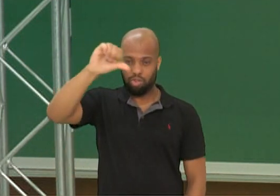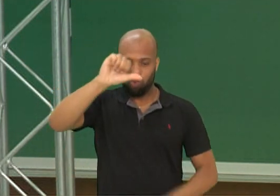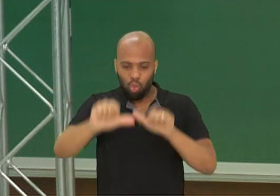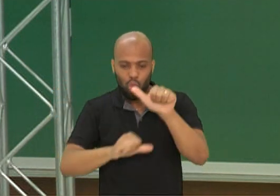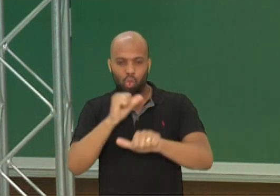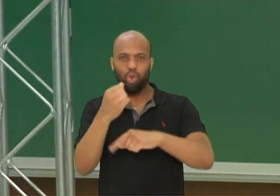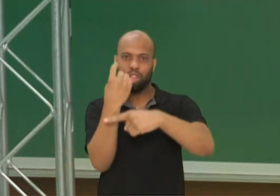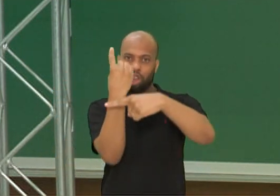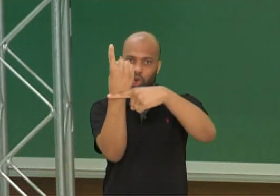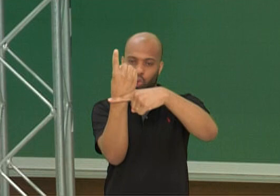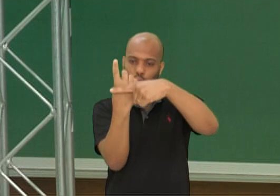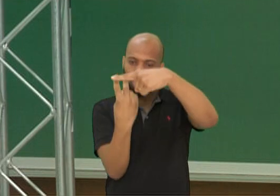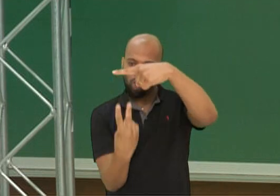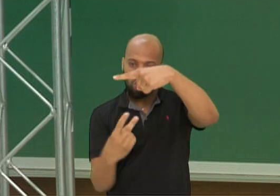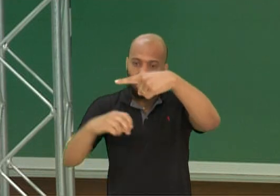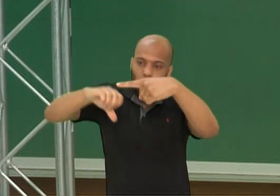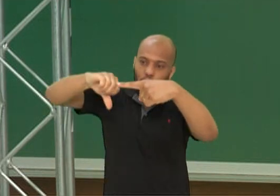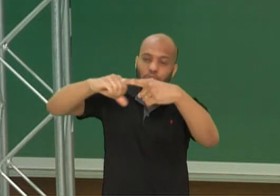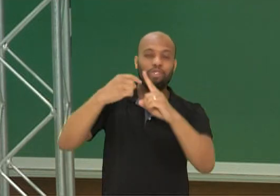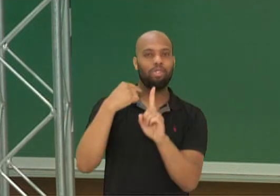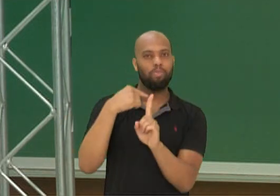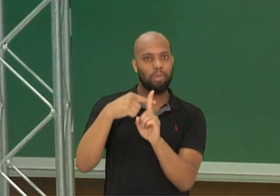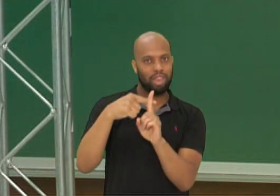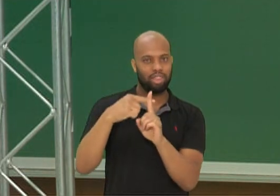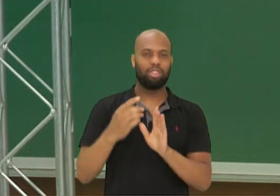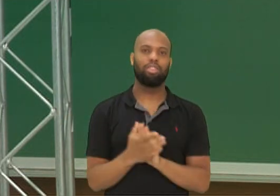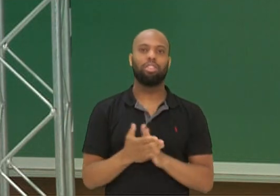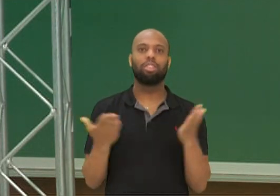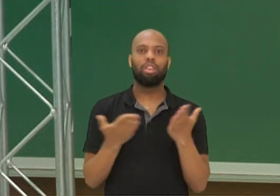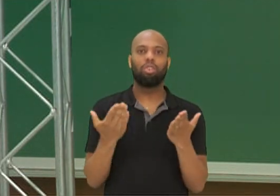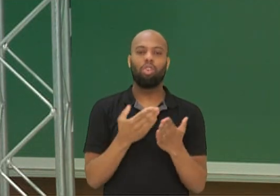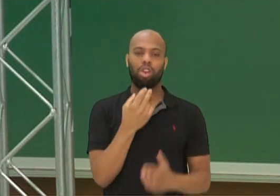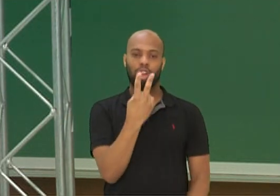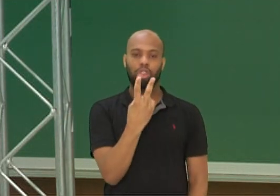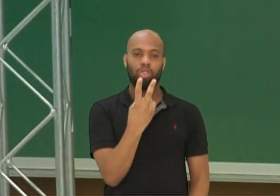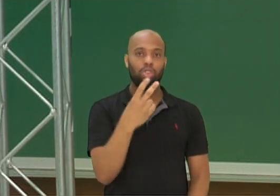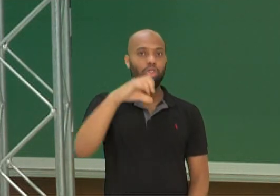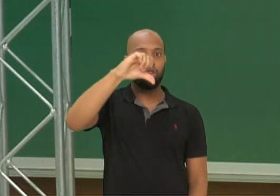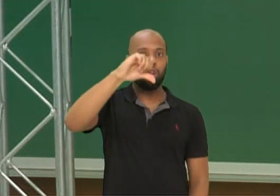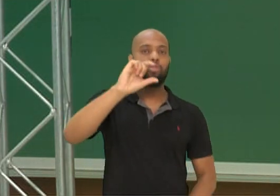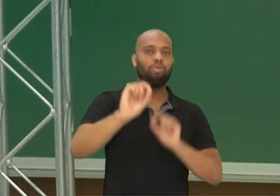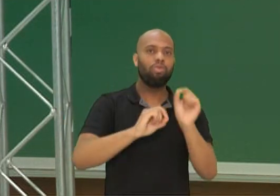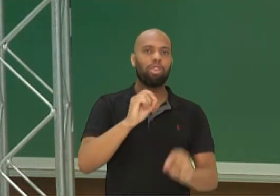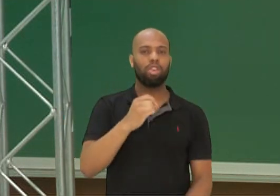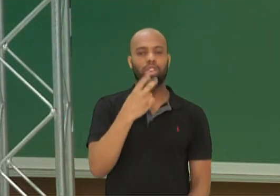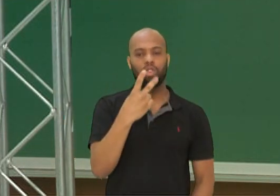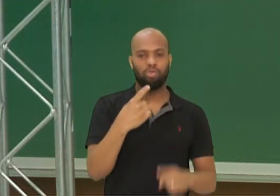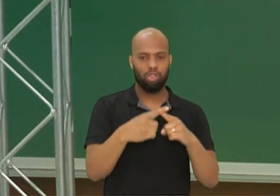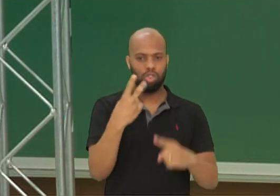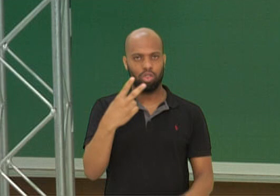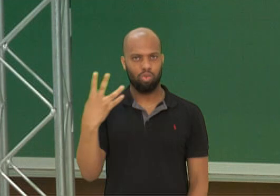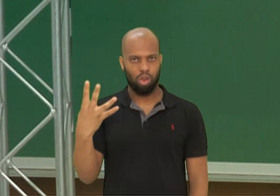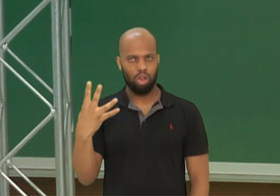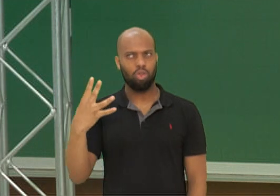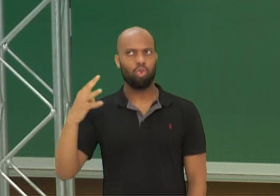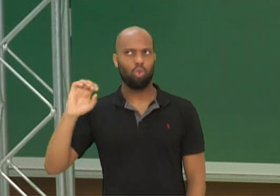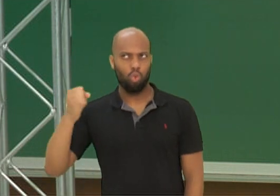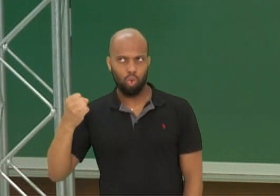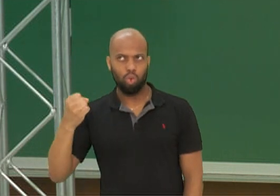2 elevado a 9. Aí 2 elevado a 9, conta comigo. Ó. 2 vezes 2, 4,